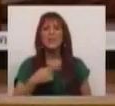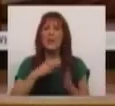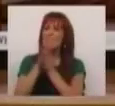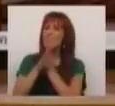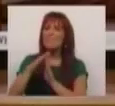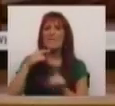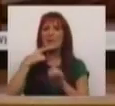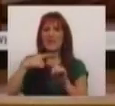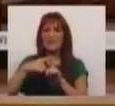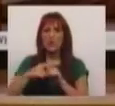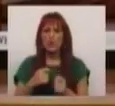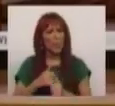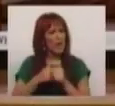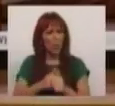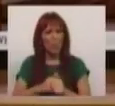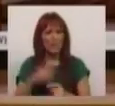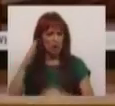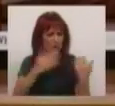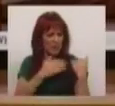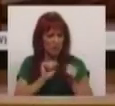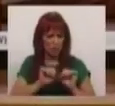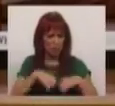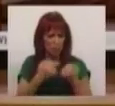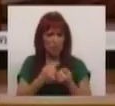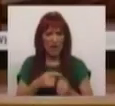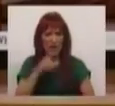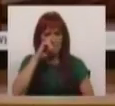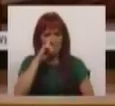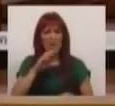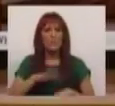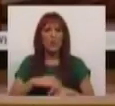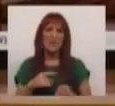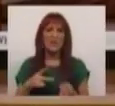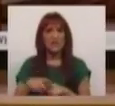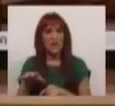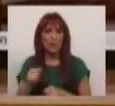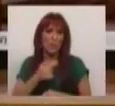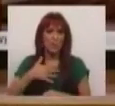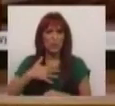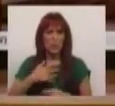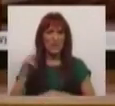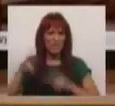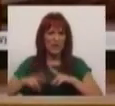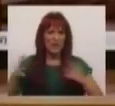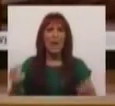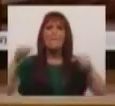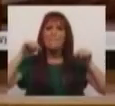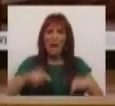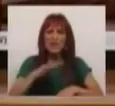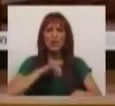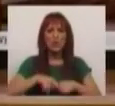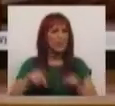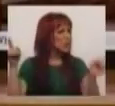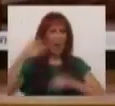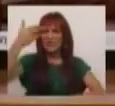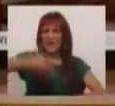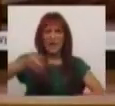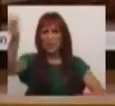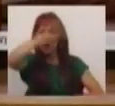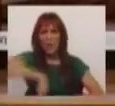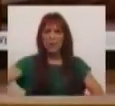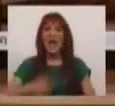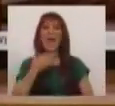beneficia quem não cumpre das suas responsabilidades sociais e mente sobre a sua situação patrimonial e fiscal. Mas isso, senhores deputados, não é um direito,